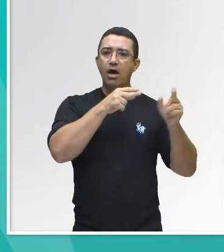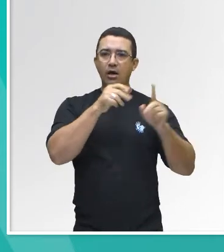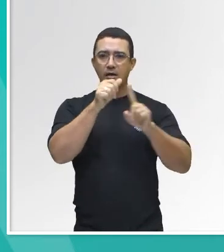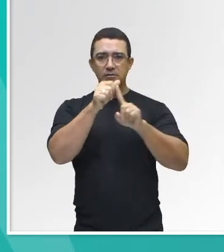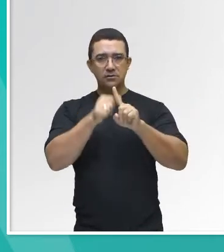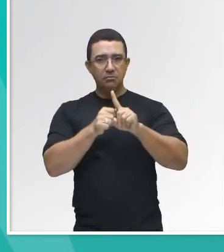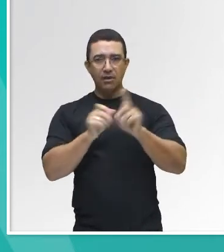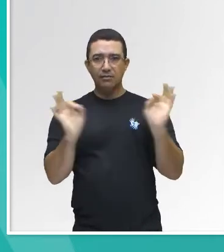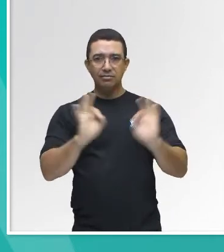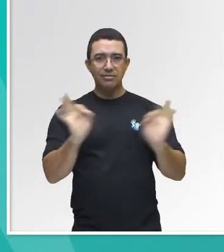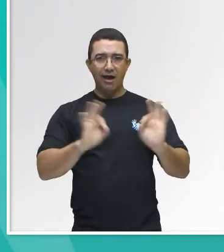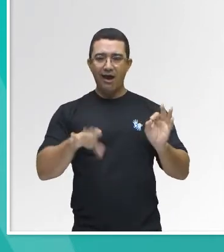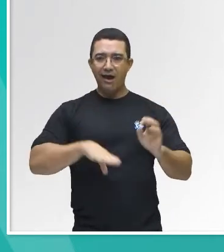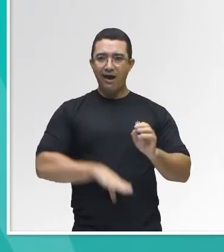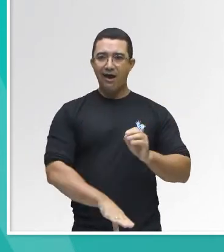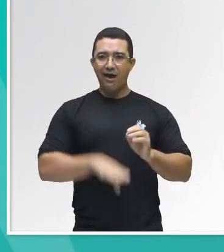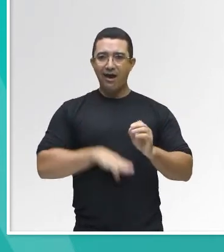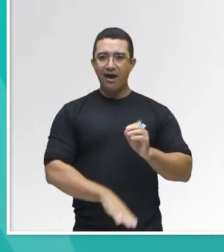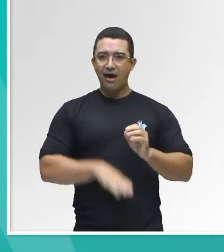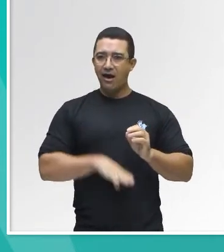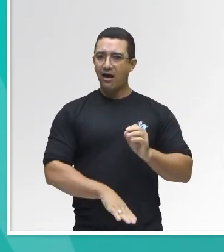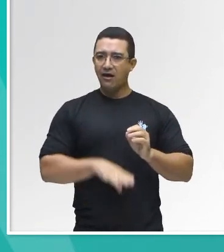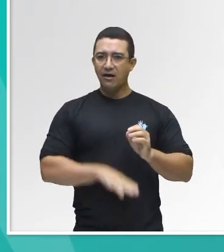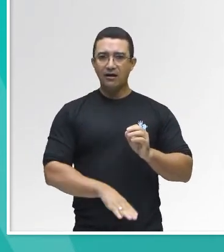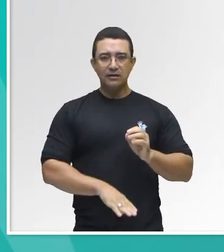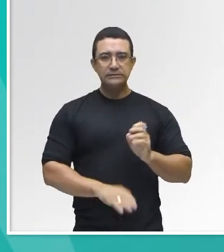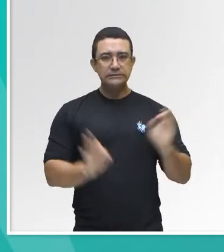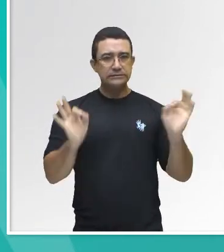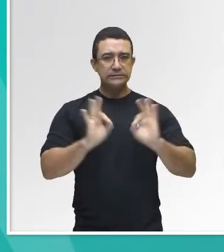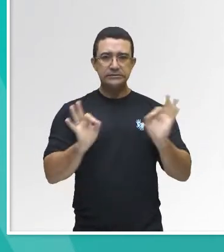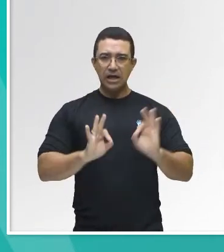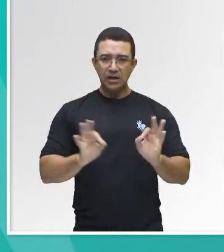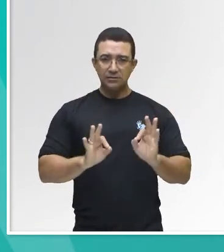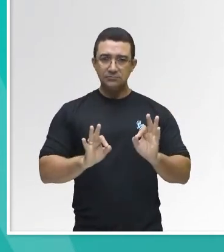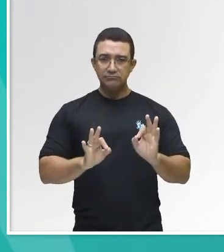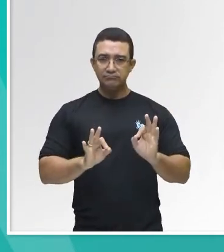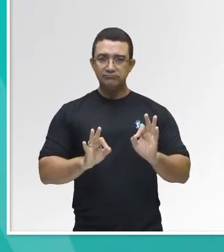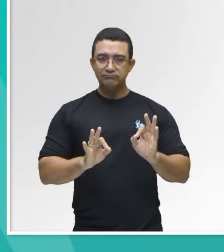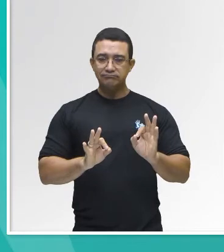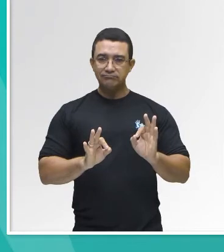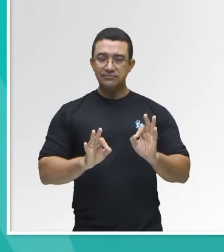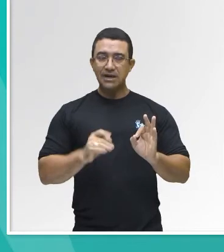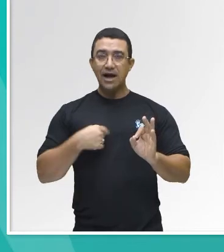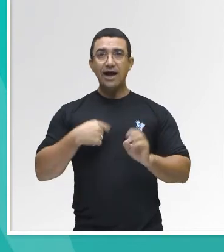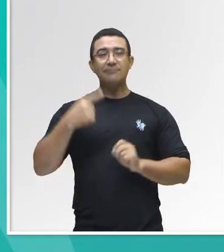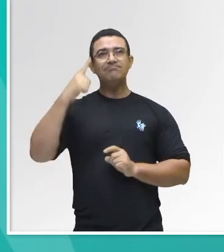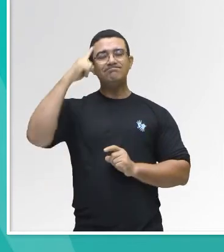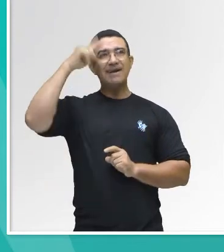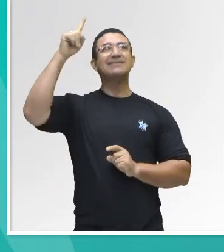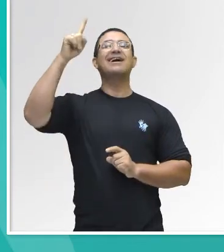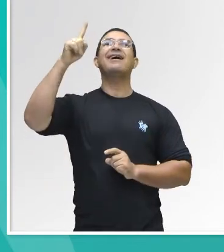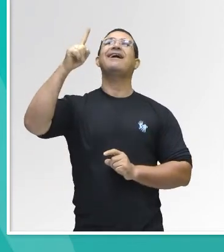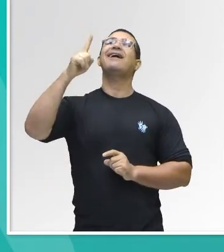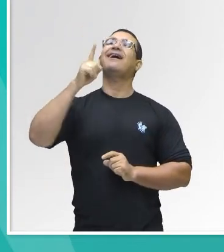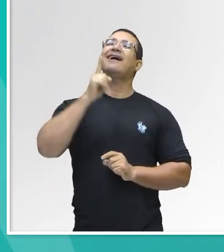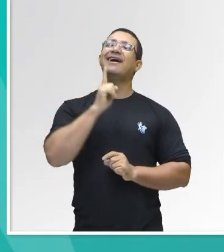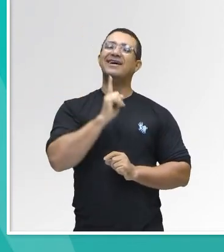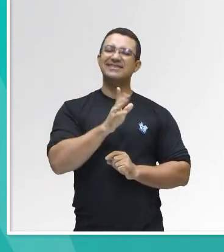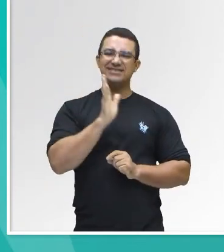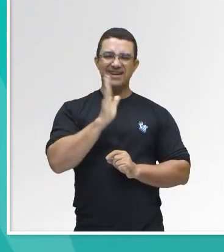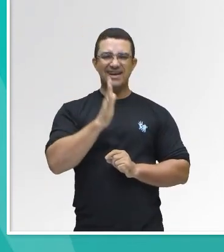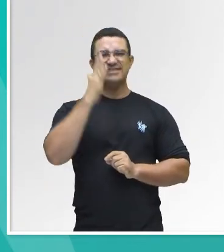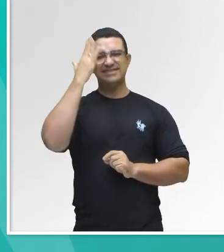sua menstruação. E esse mês não apresentou, não menstruou. E aí eu deduzo, só por conta